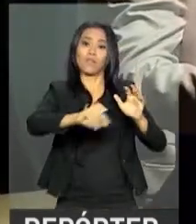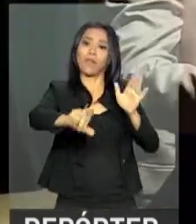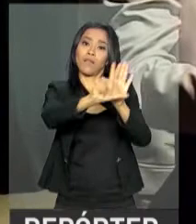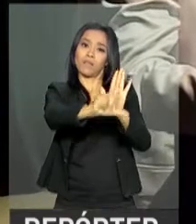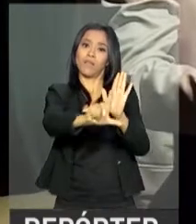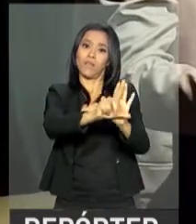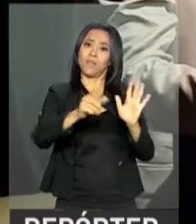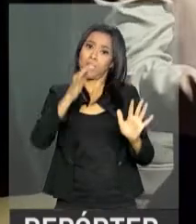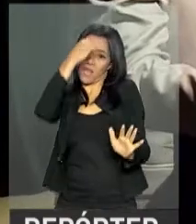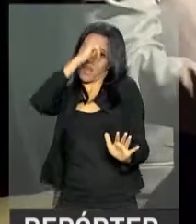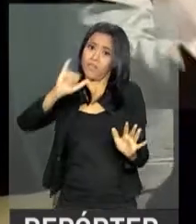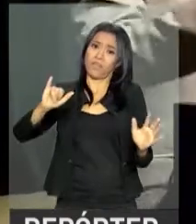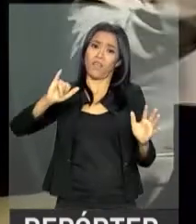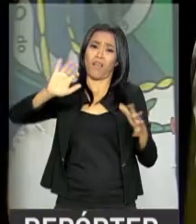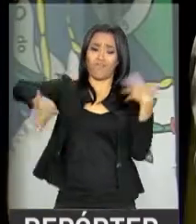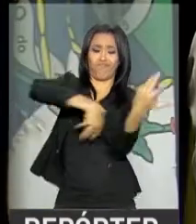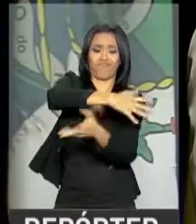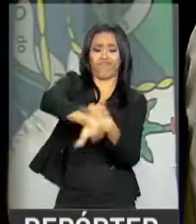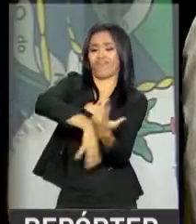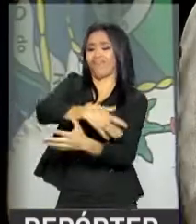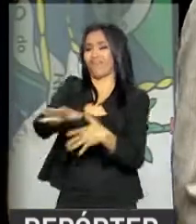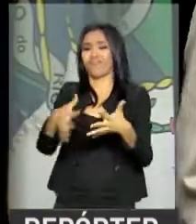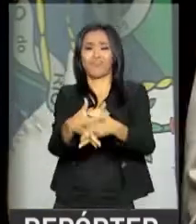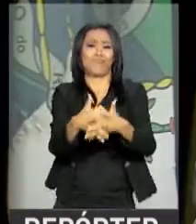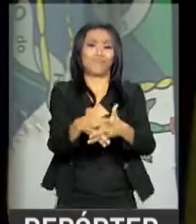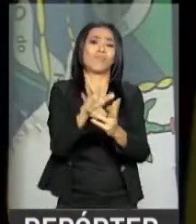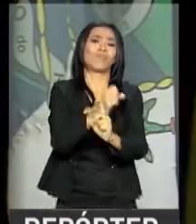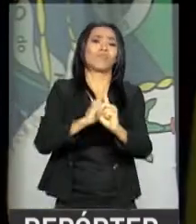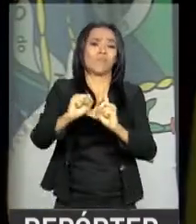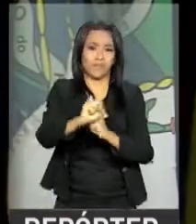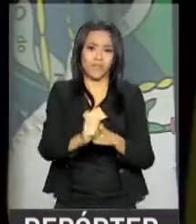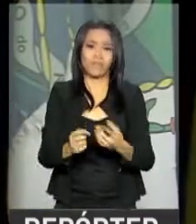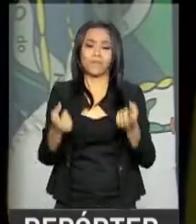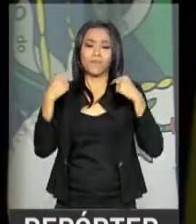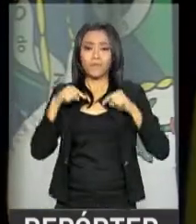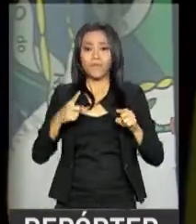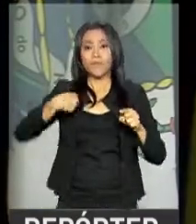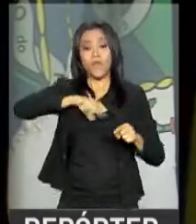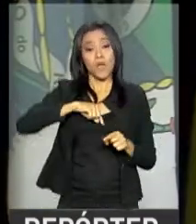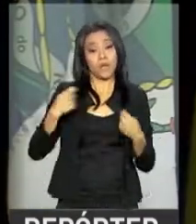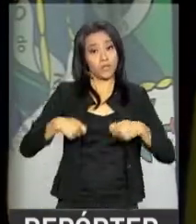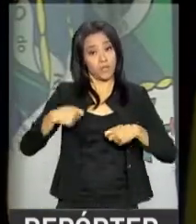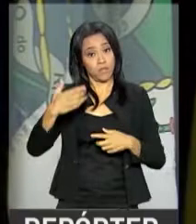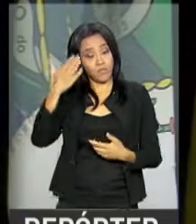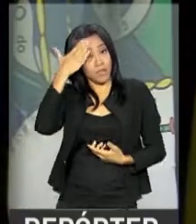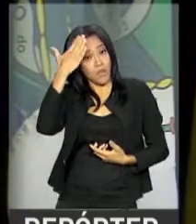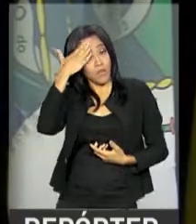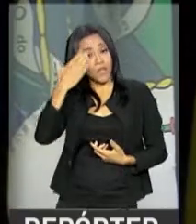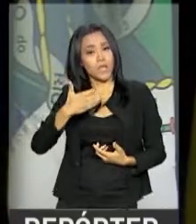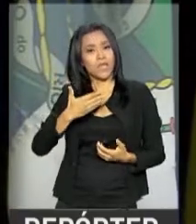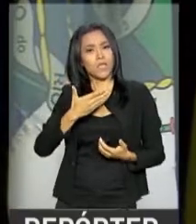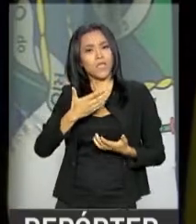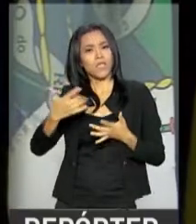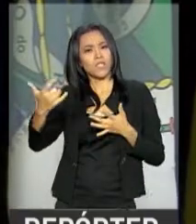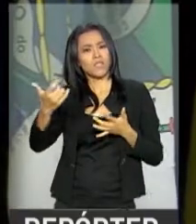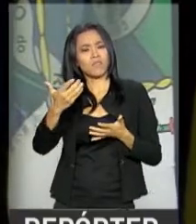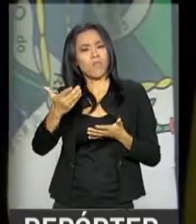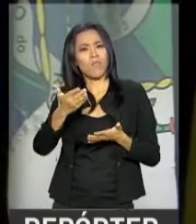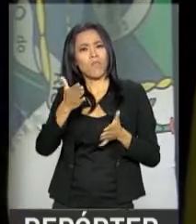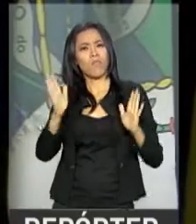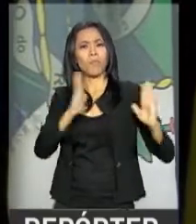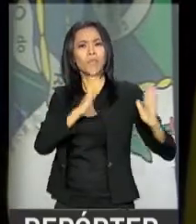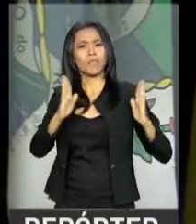dizer organizar a sociedade nós precisamos saber que nós saímos num momento difícil do país